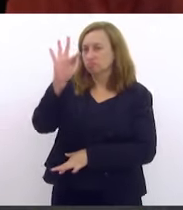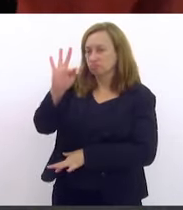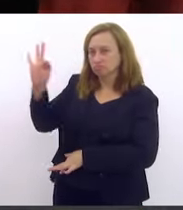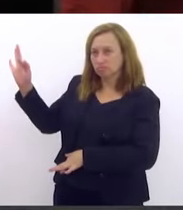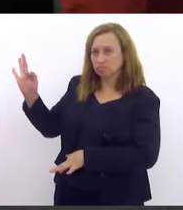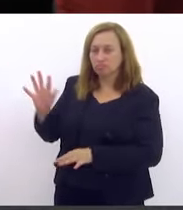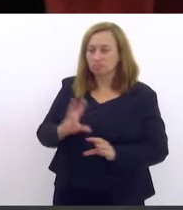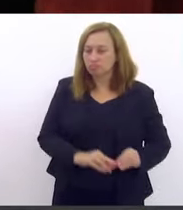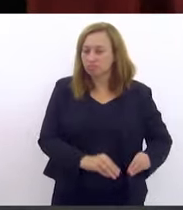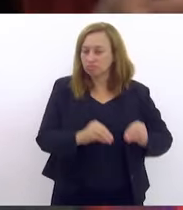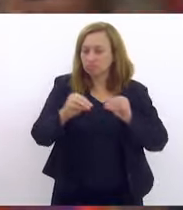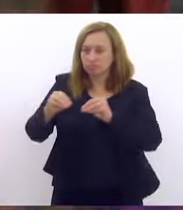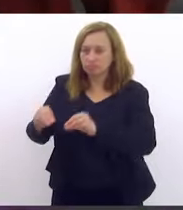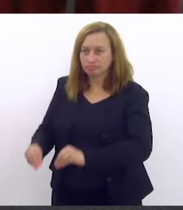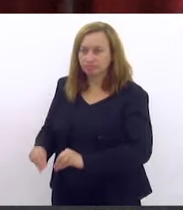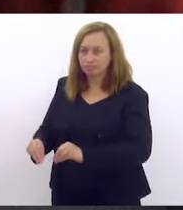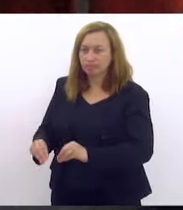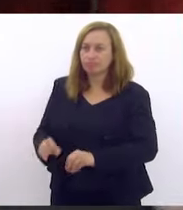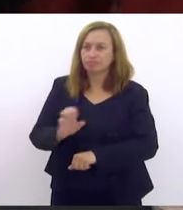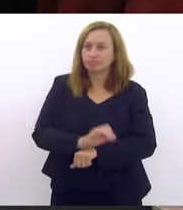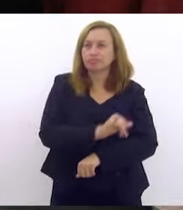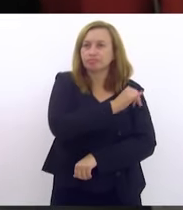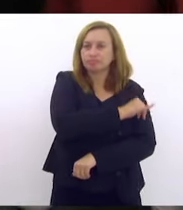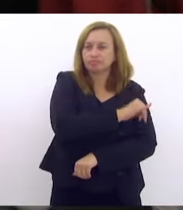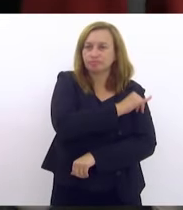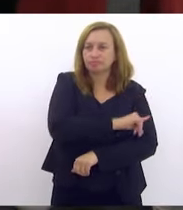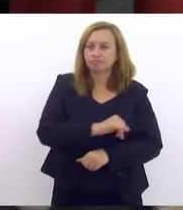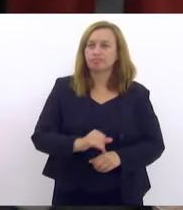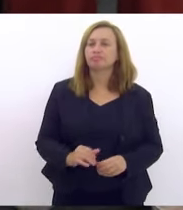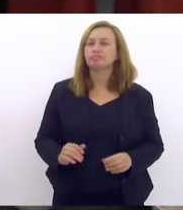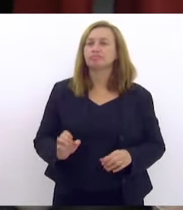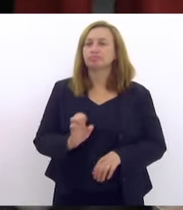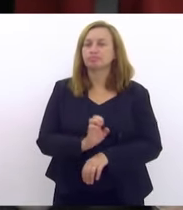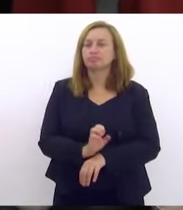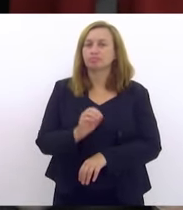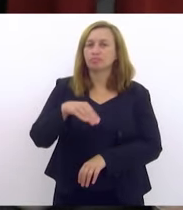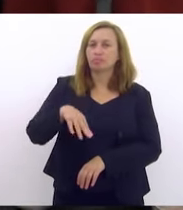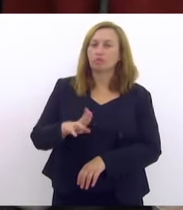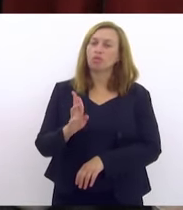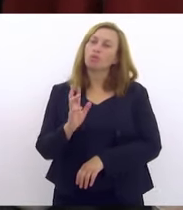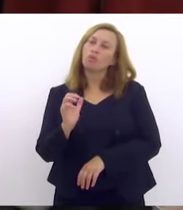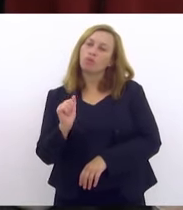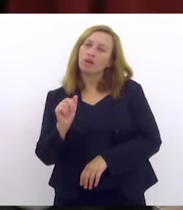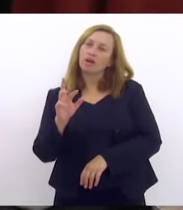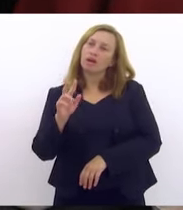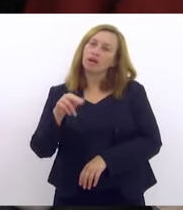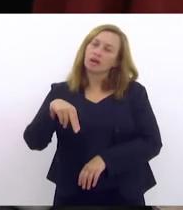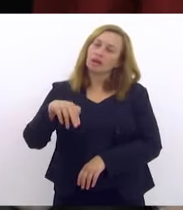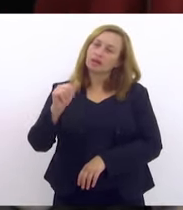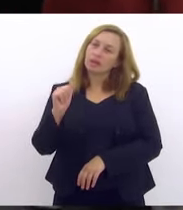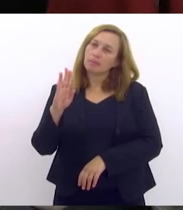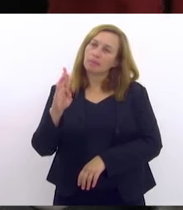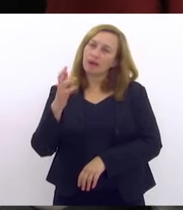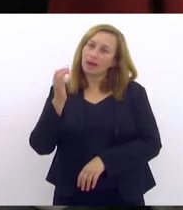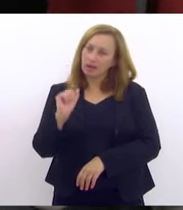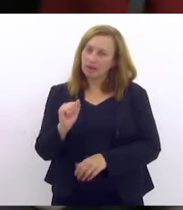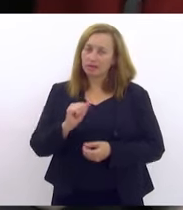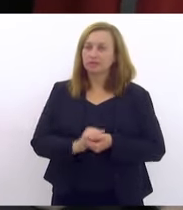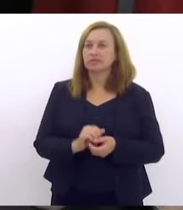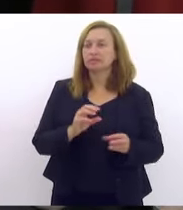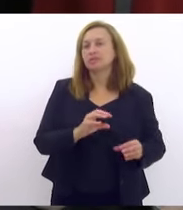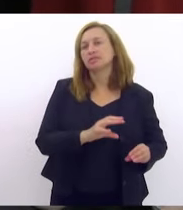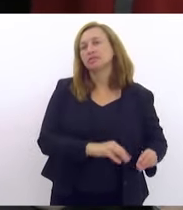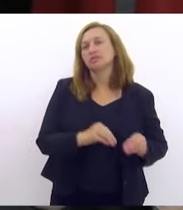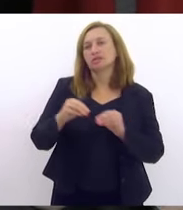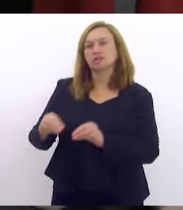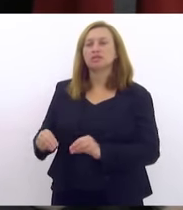fusão do estado do Rio de Janeiro com o estado da Guanabara. Nesse processo, consolidou a transferência de